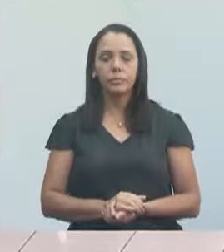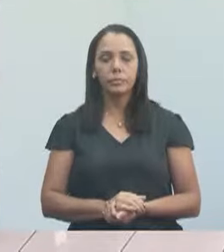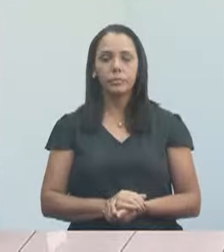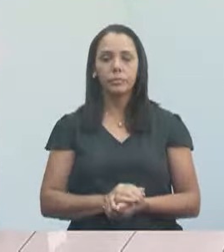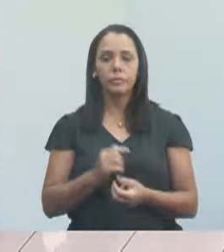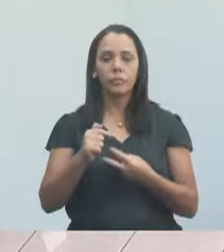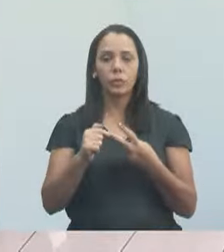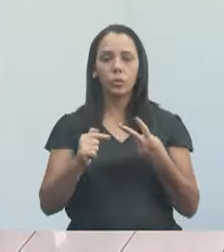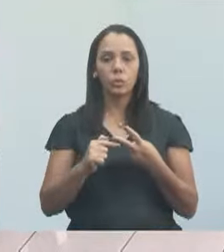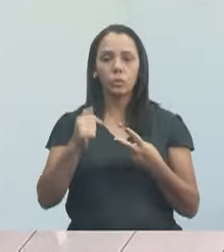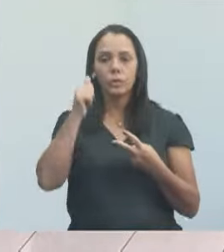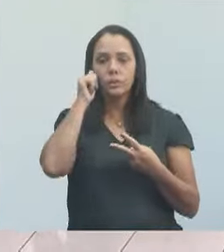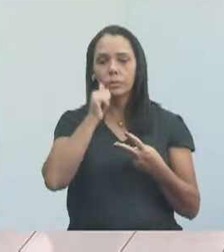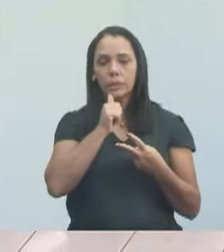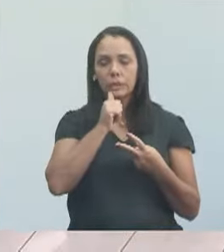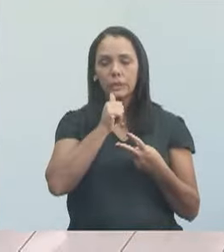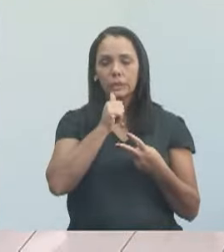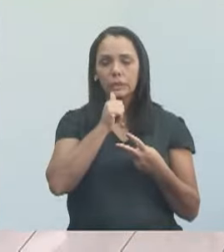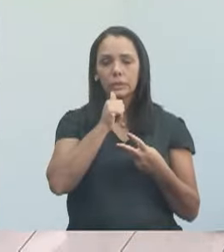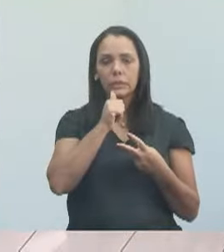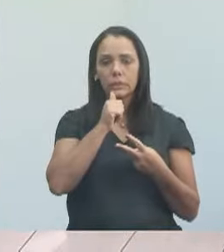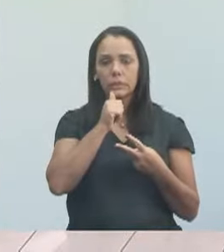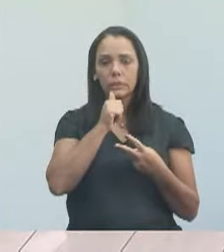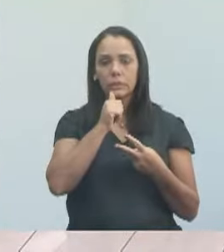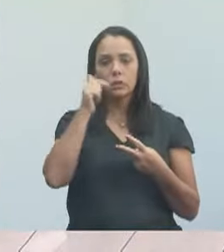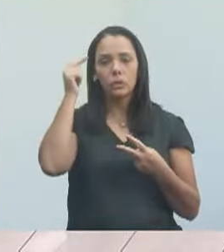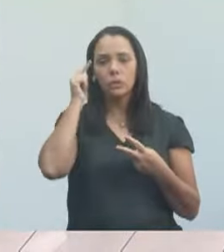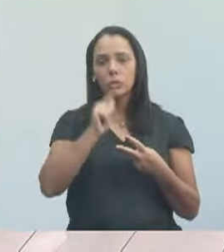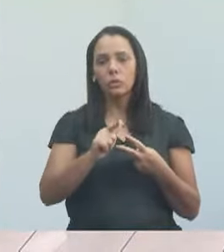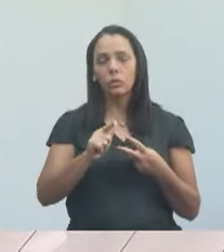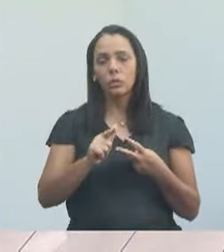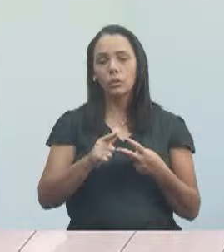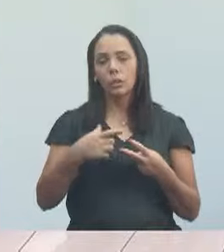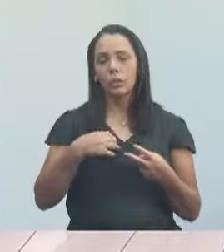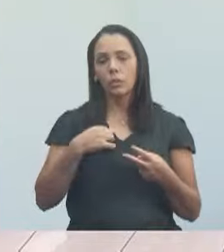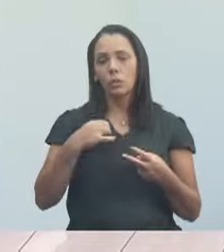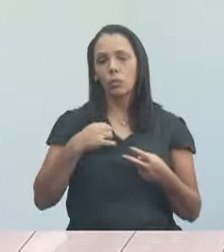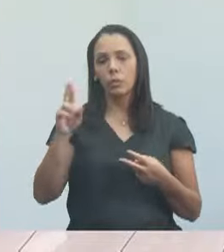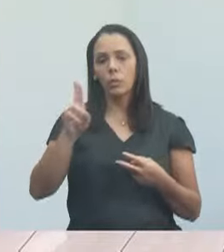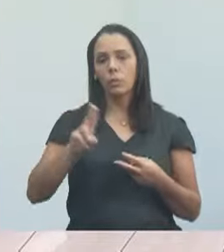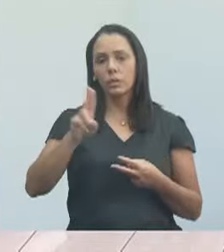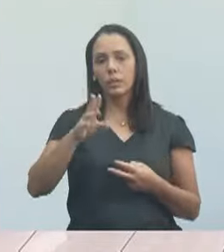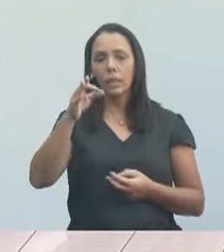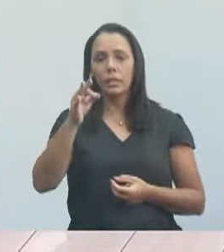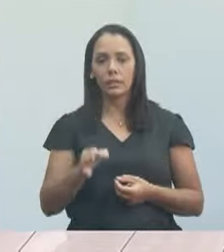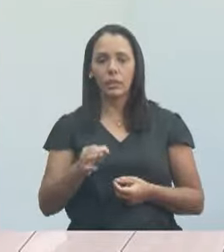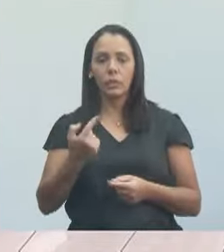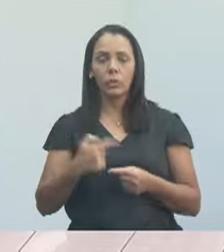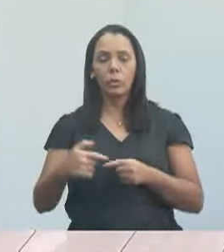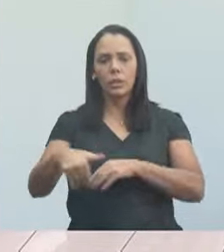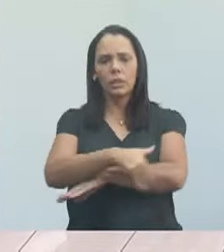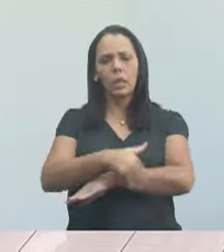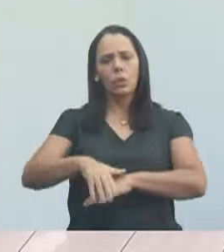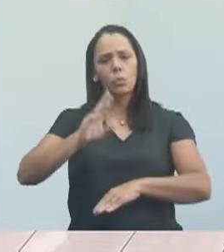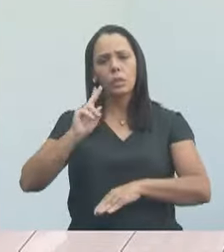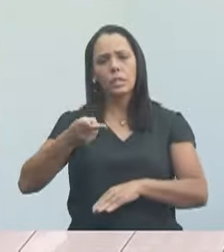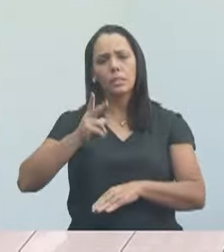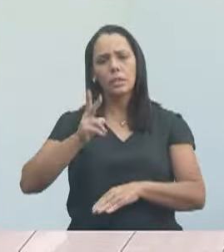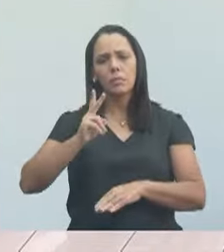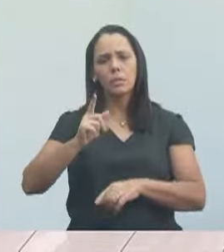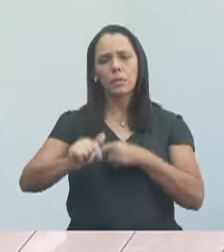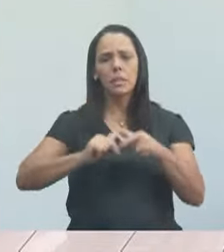de duas meninas que não conseguem nem se vestir direito porque ficou na rua o dia inteiro fazendo serviço